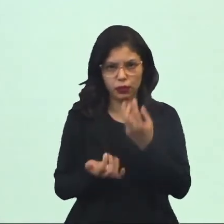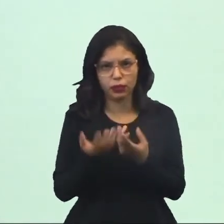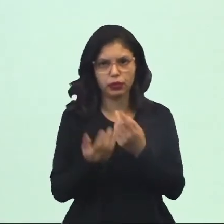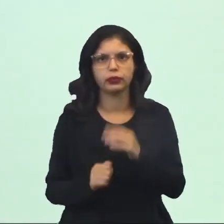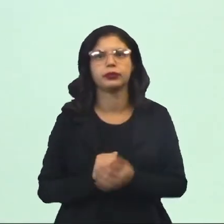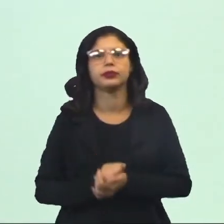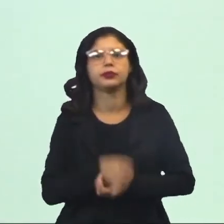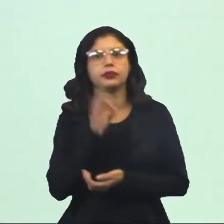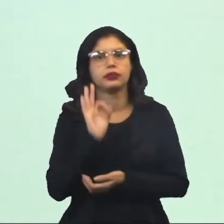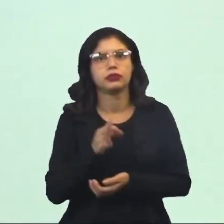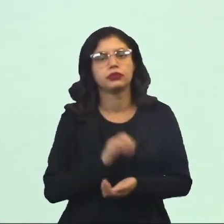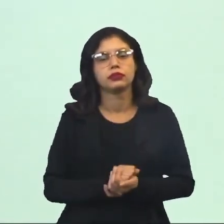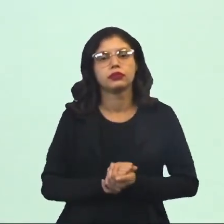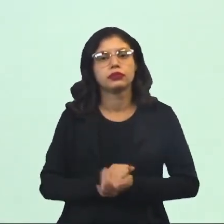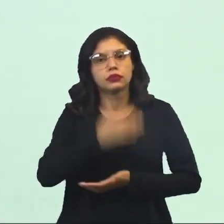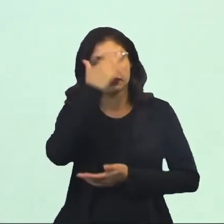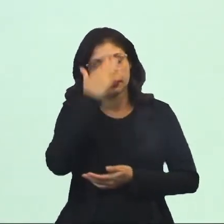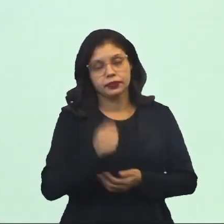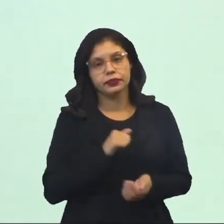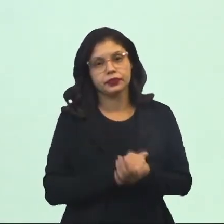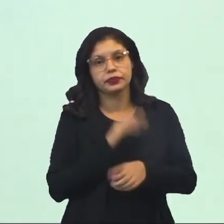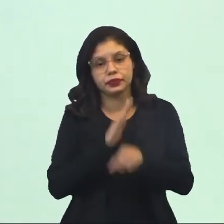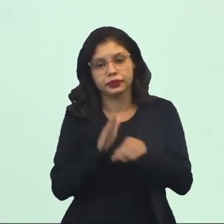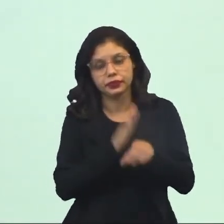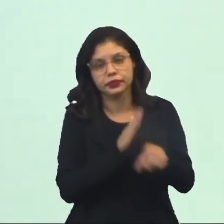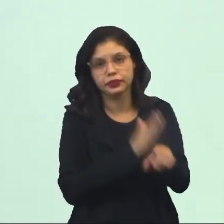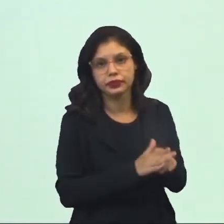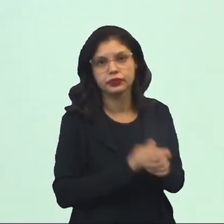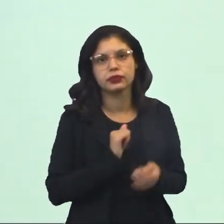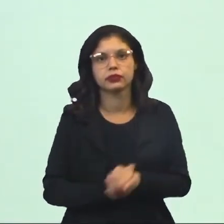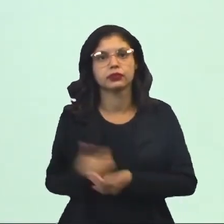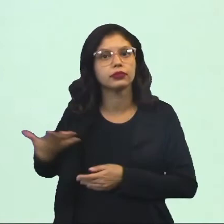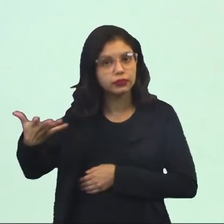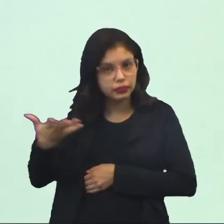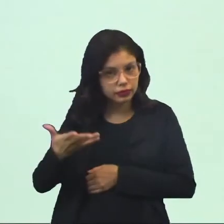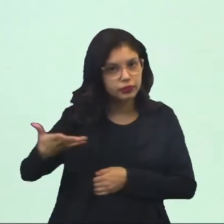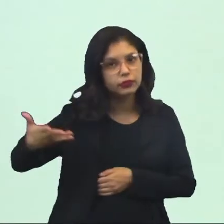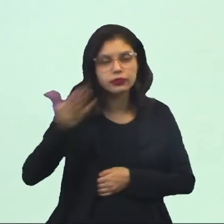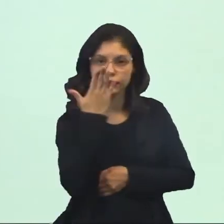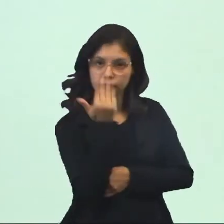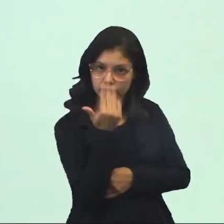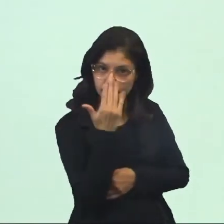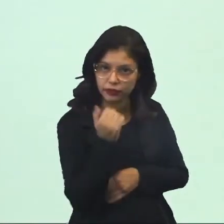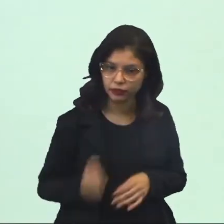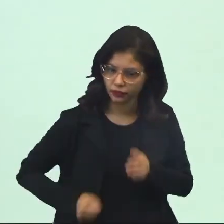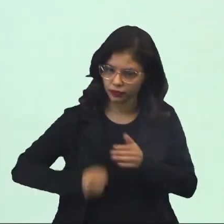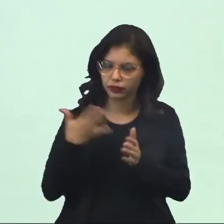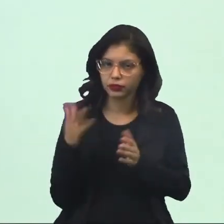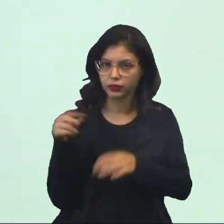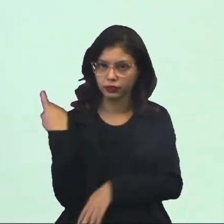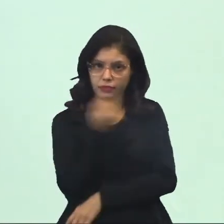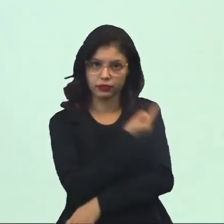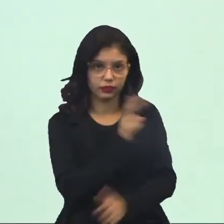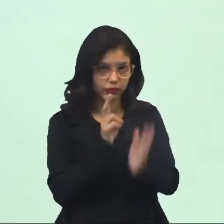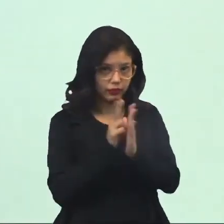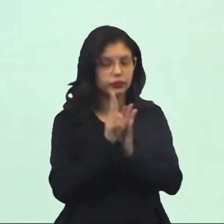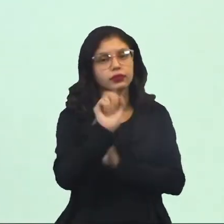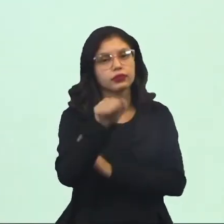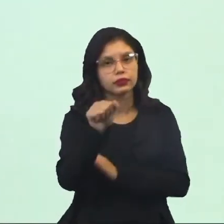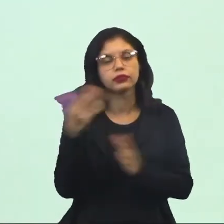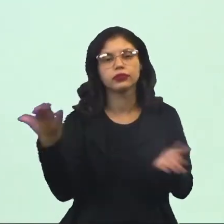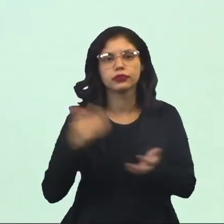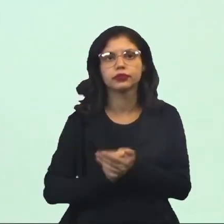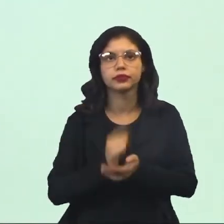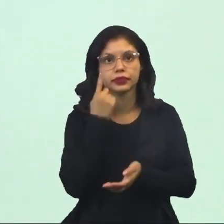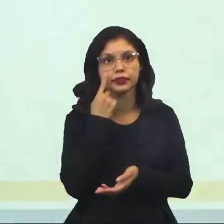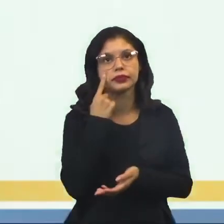mesmo? Certo. Vocês sabiam que a mandioca ela é a base alimentar de muitas de nossas tribos? Isso mesmo.